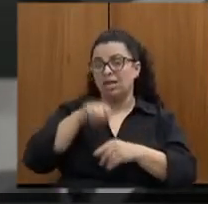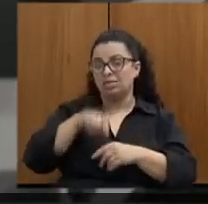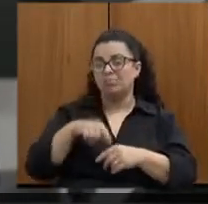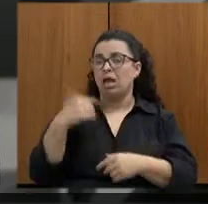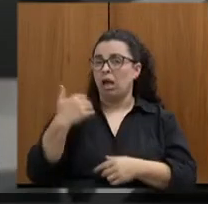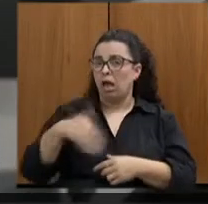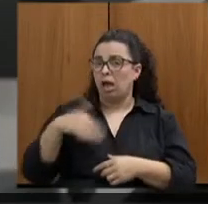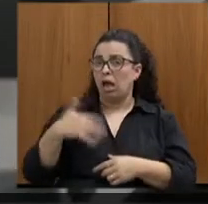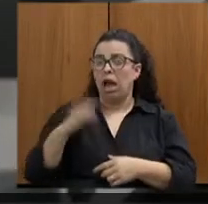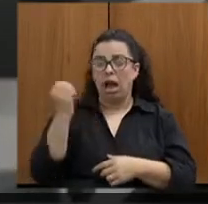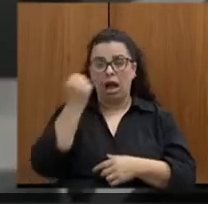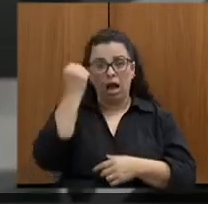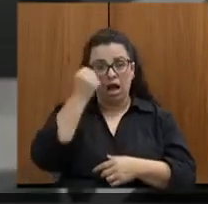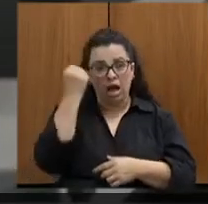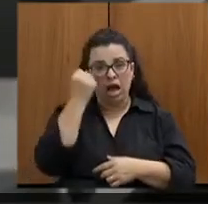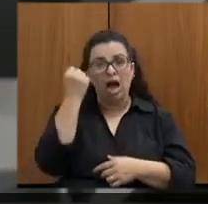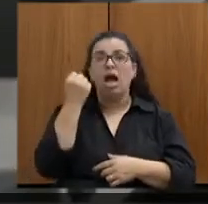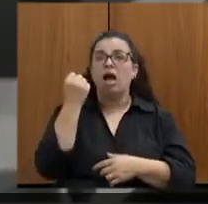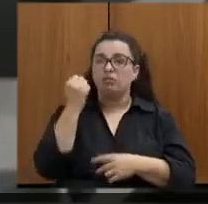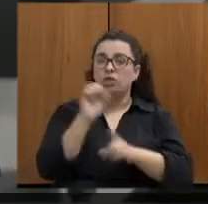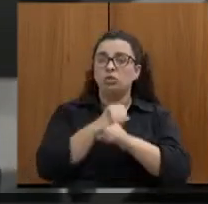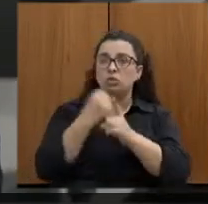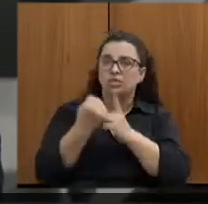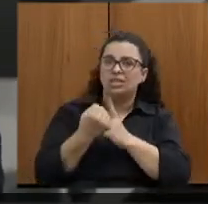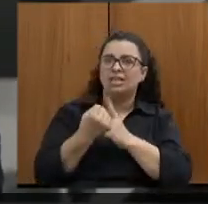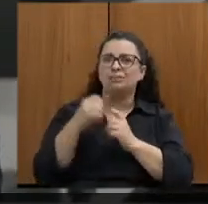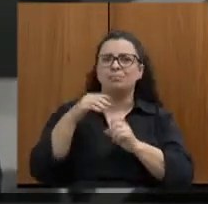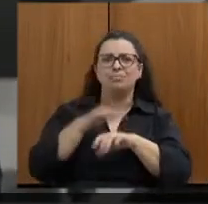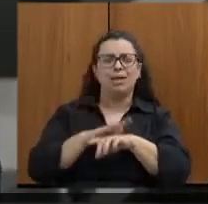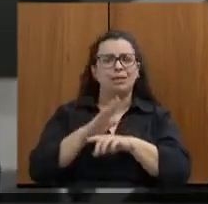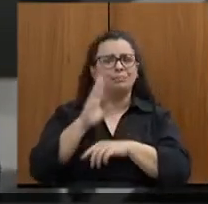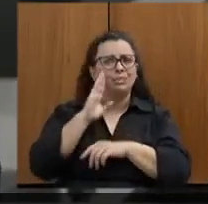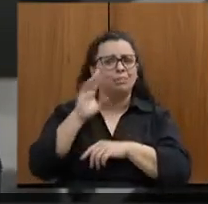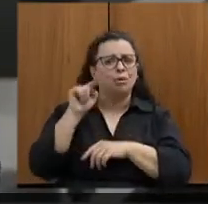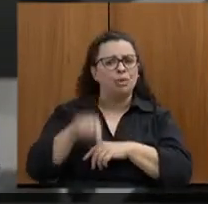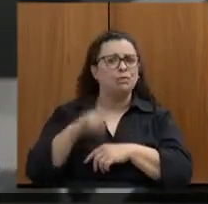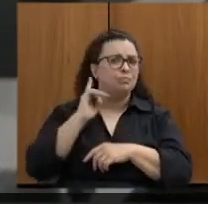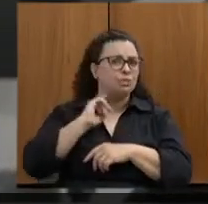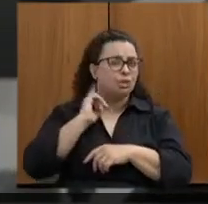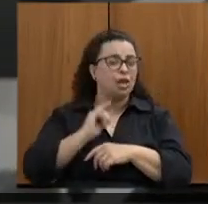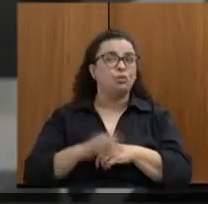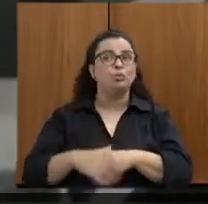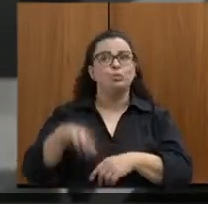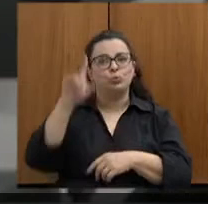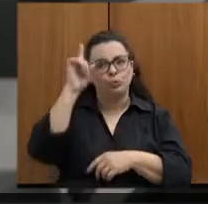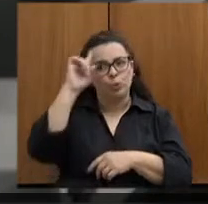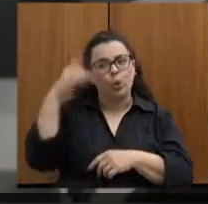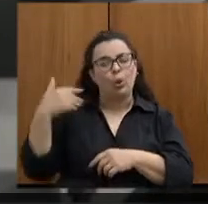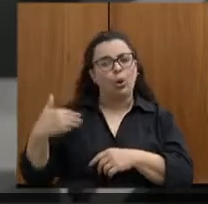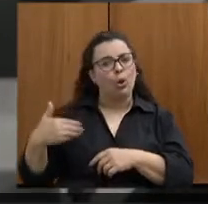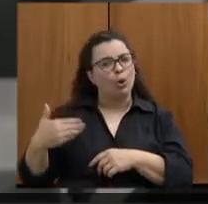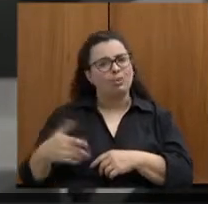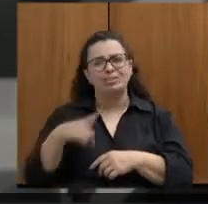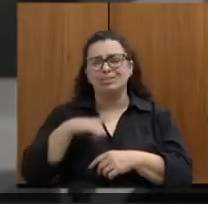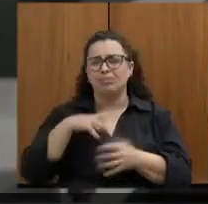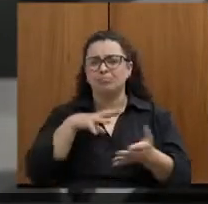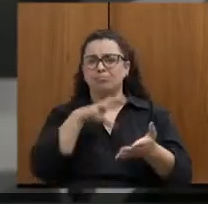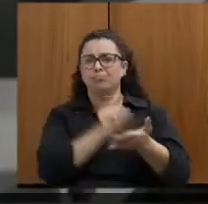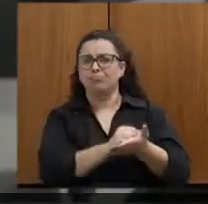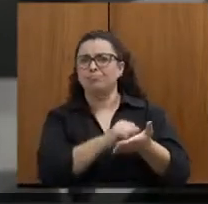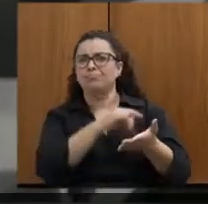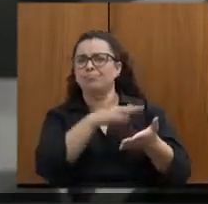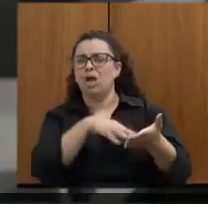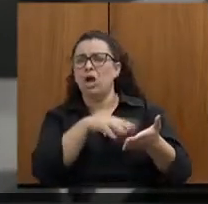sociedade, especialmente aqui no nosso Estado. Diariamente, todos os dias, são registrados pelo menos 400